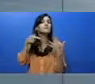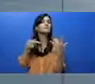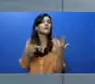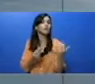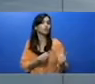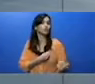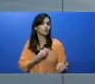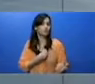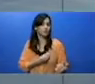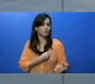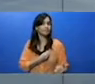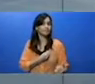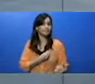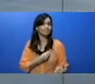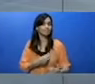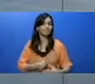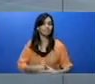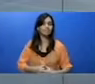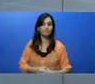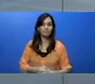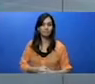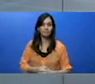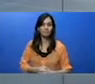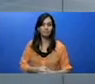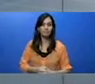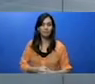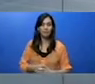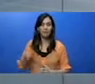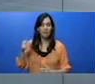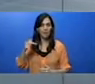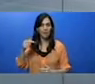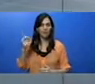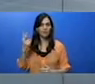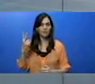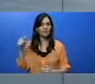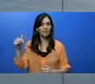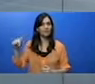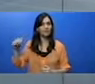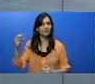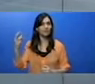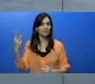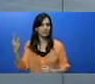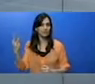Várias espécies, tá? De seres vivos. Página 273.